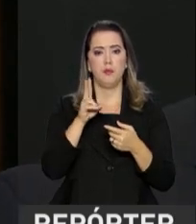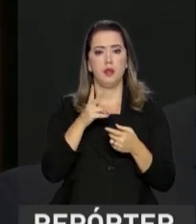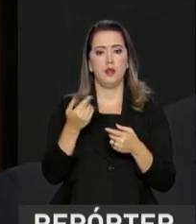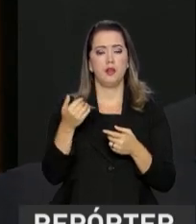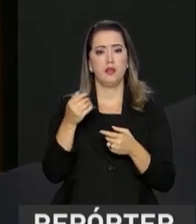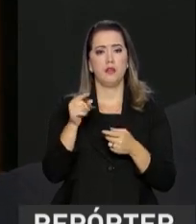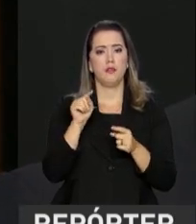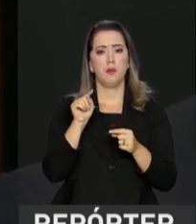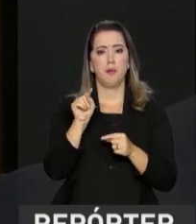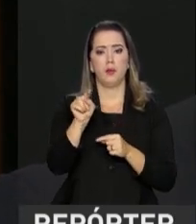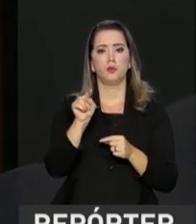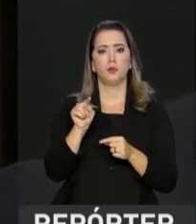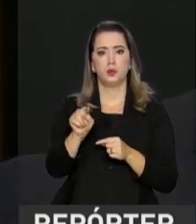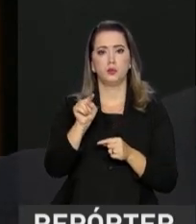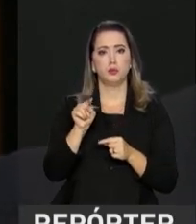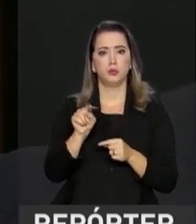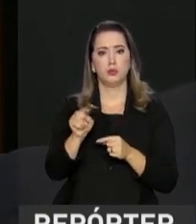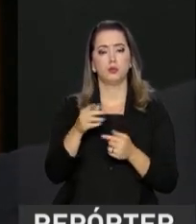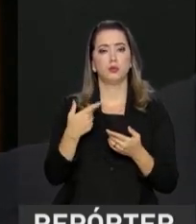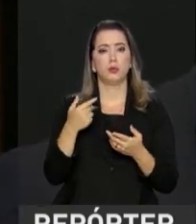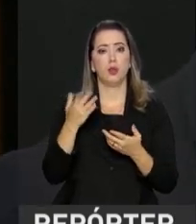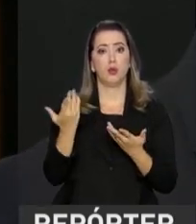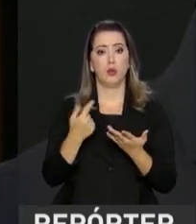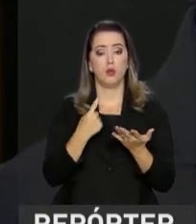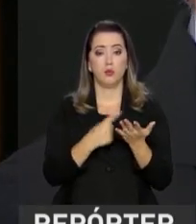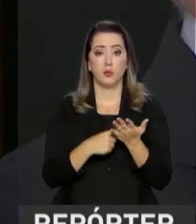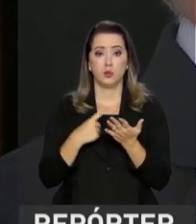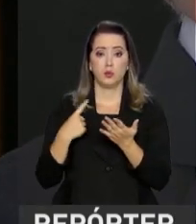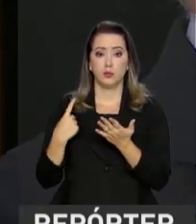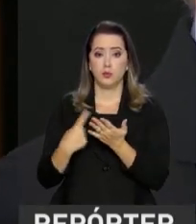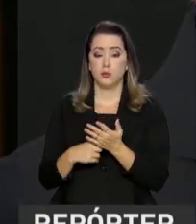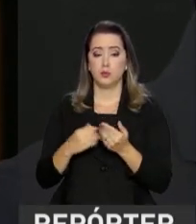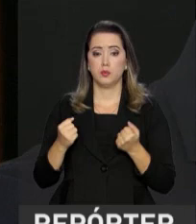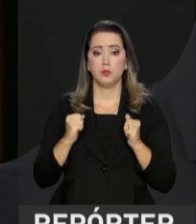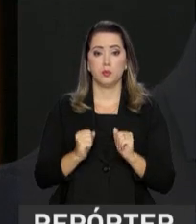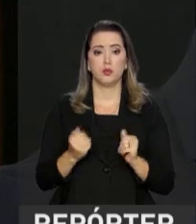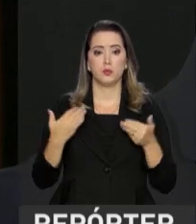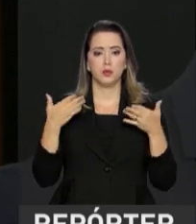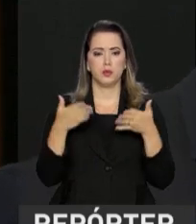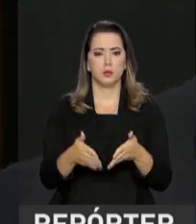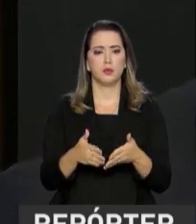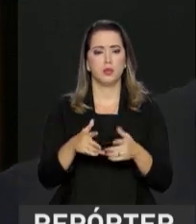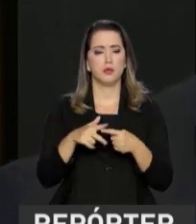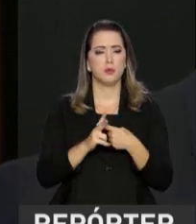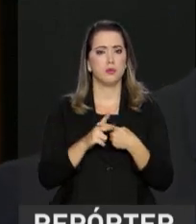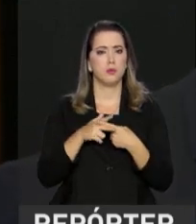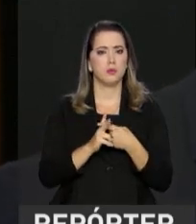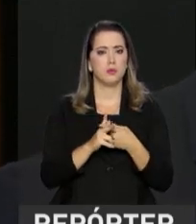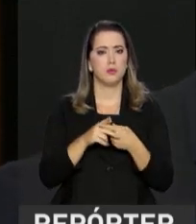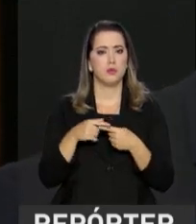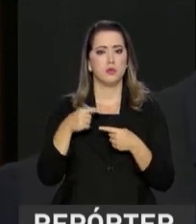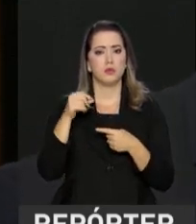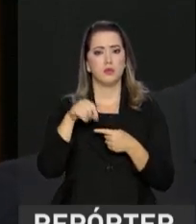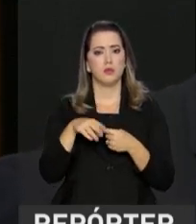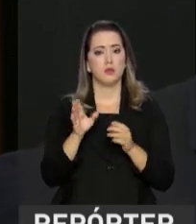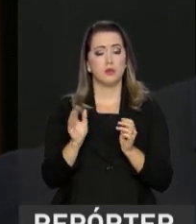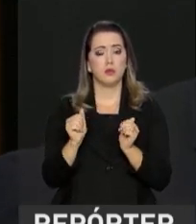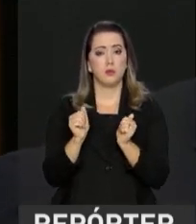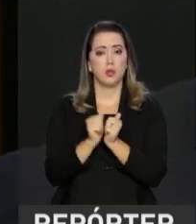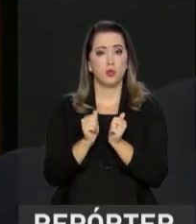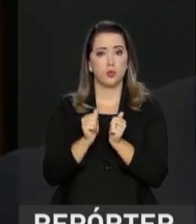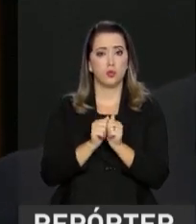agendado como é no presente poderão participar de um processo de revisão dos benefícios em que